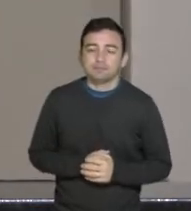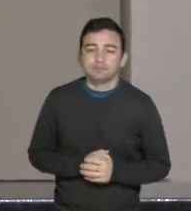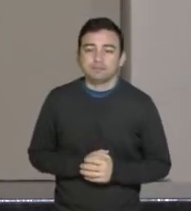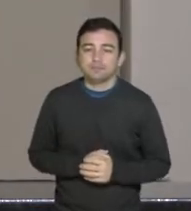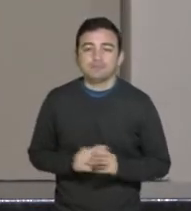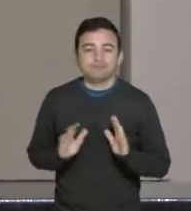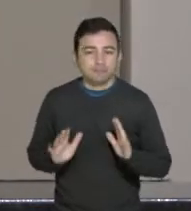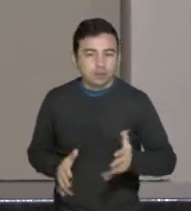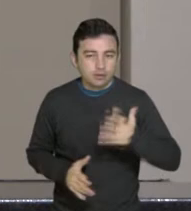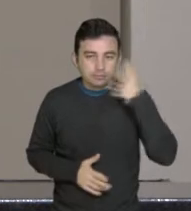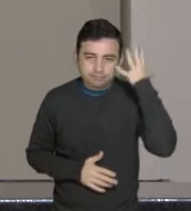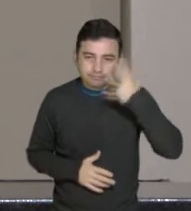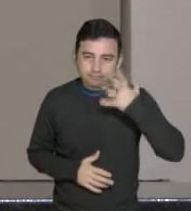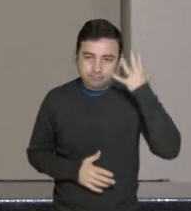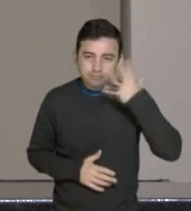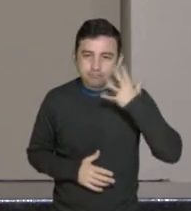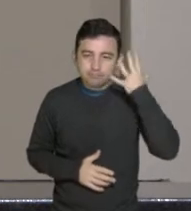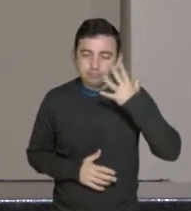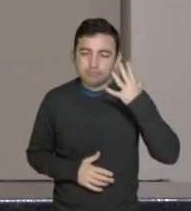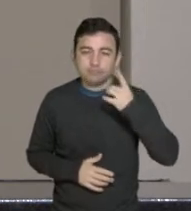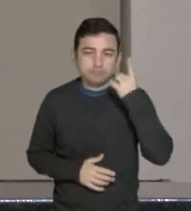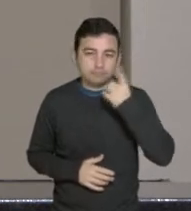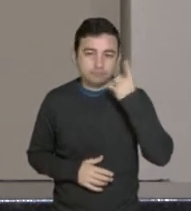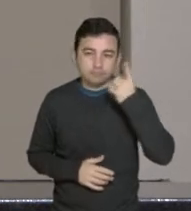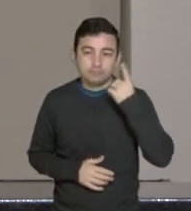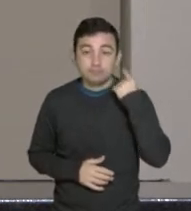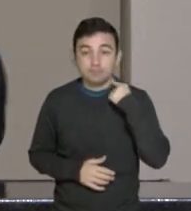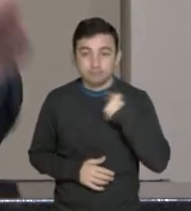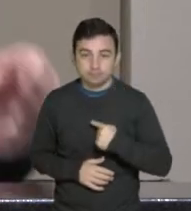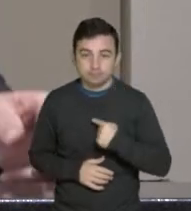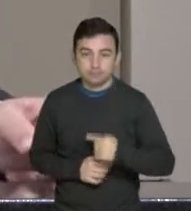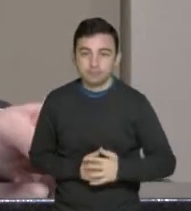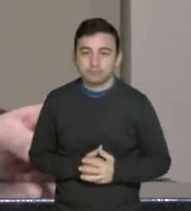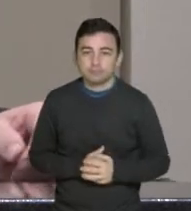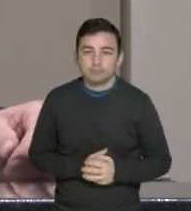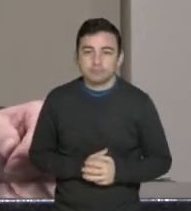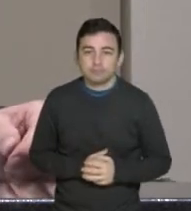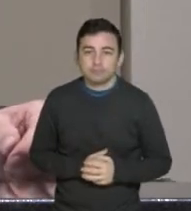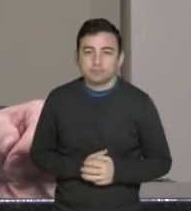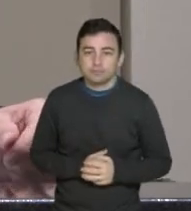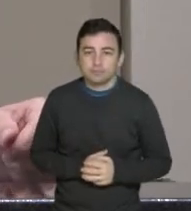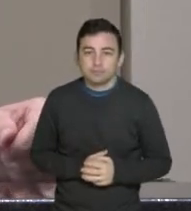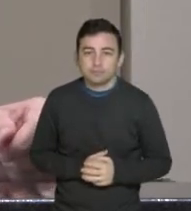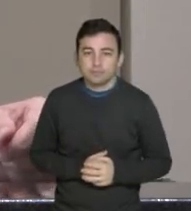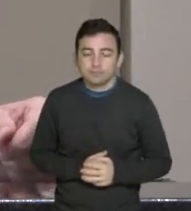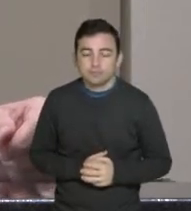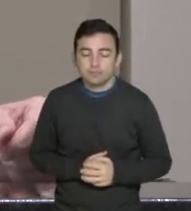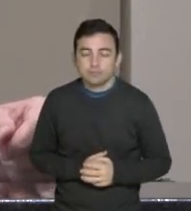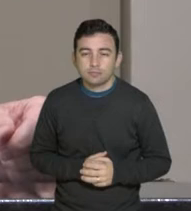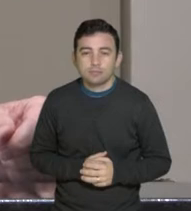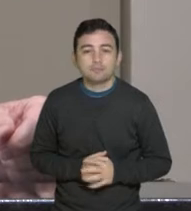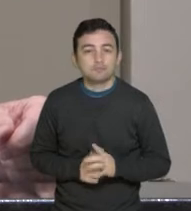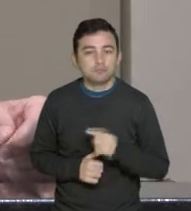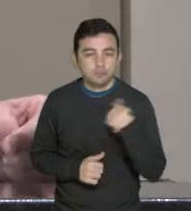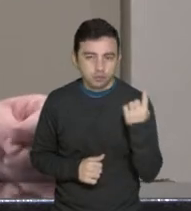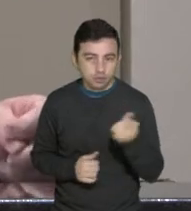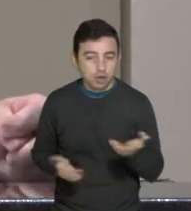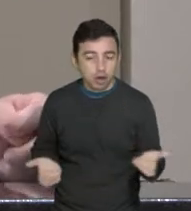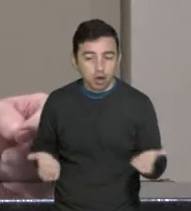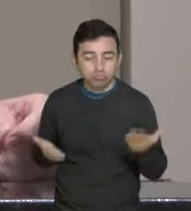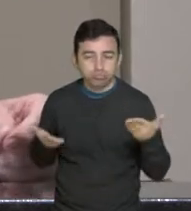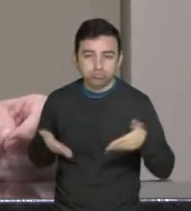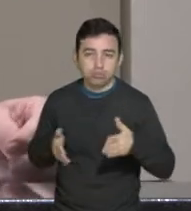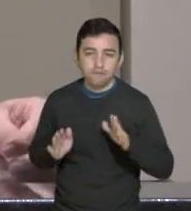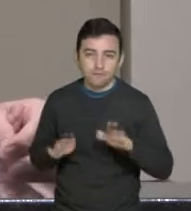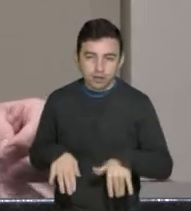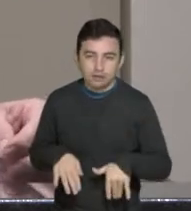a manifestação, deputado Silvio Drevic, desta forma, nós chegamos ao fim do